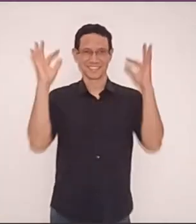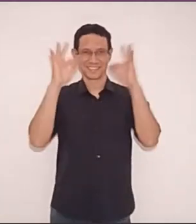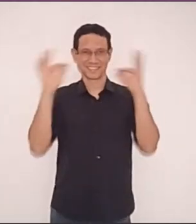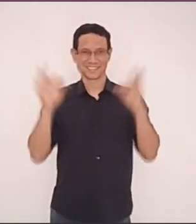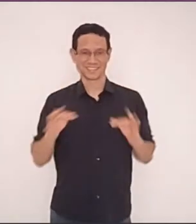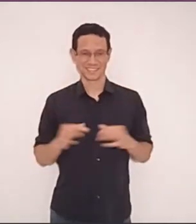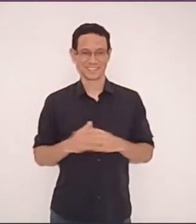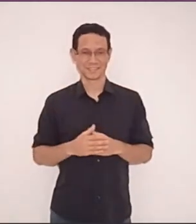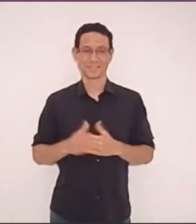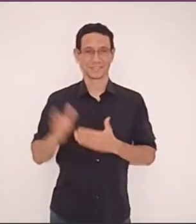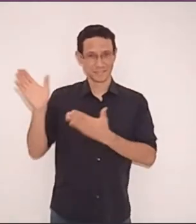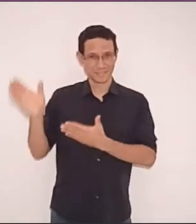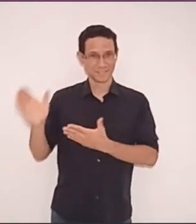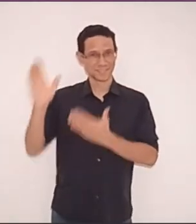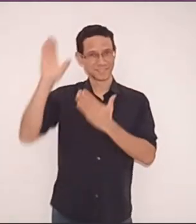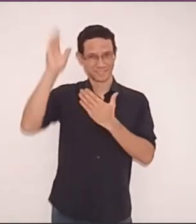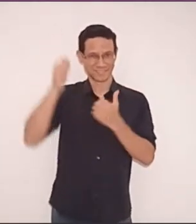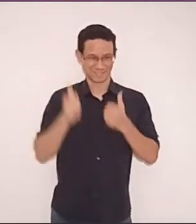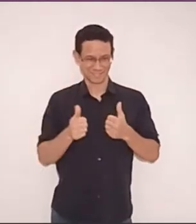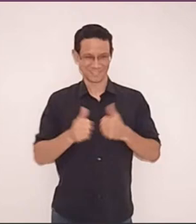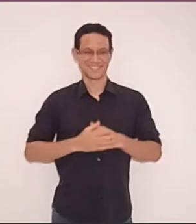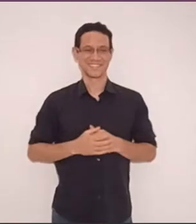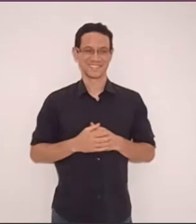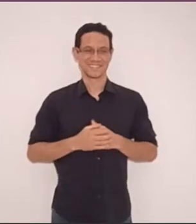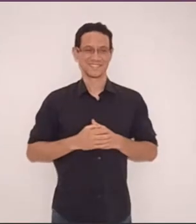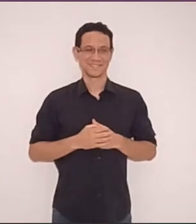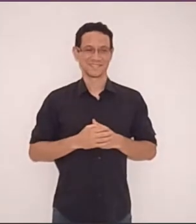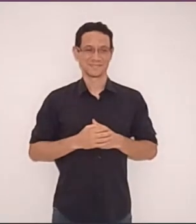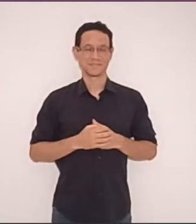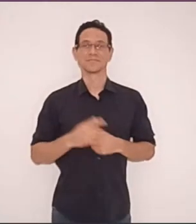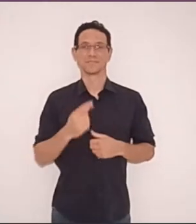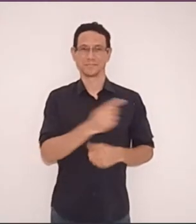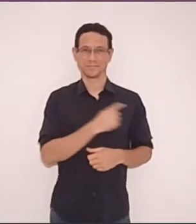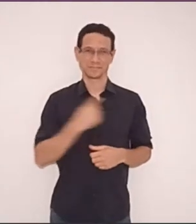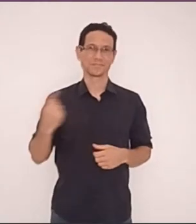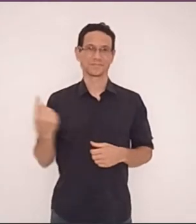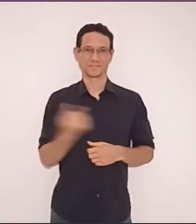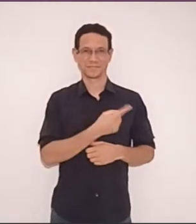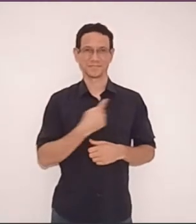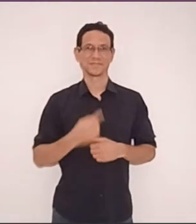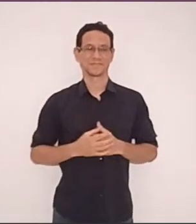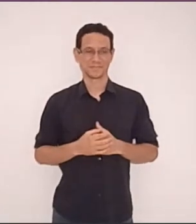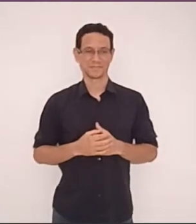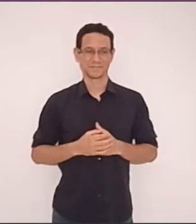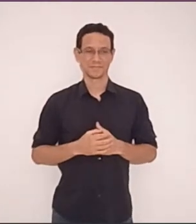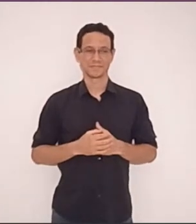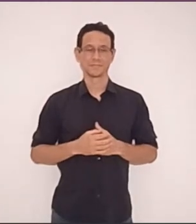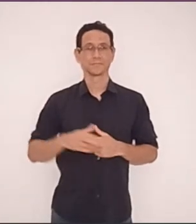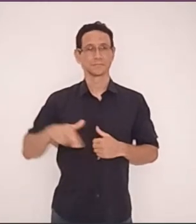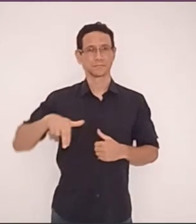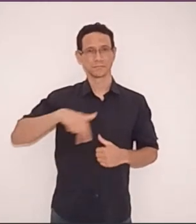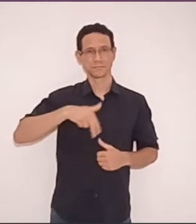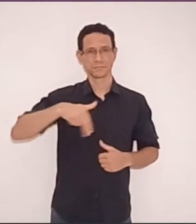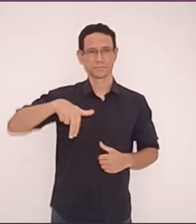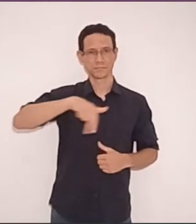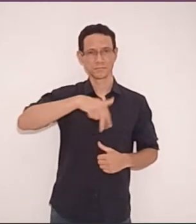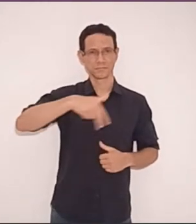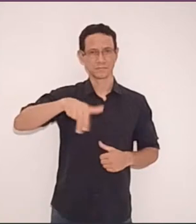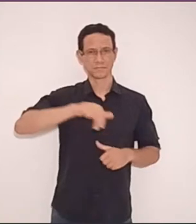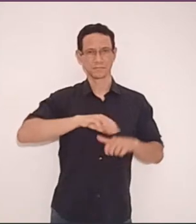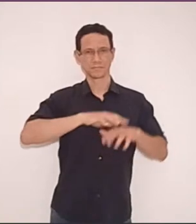Renato EA declamação é para nós nós E caminhando pelos